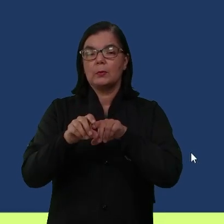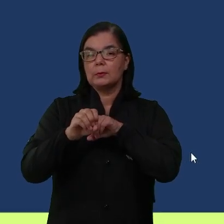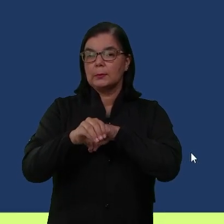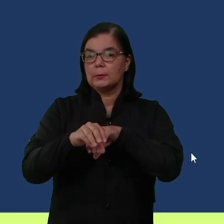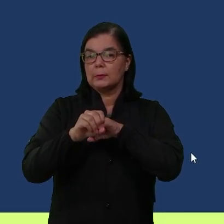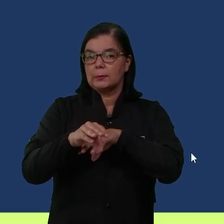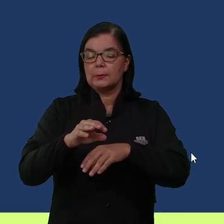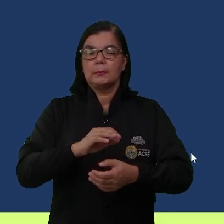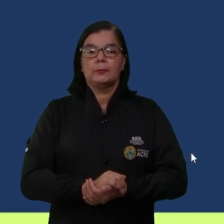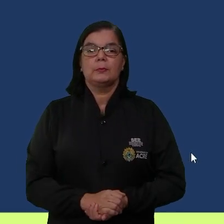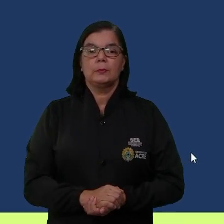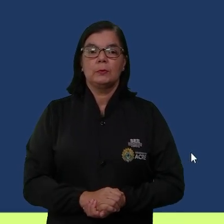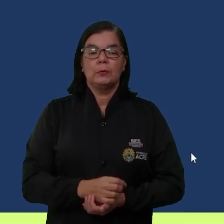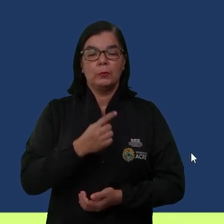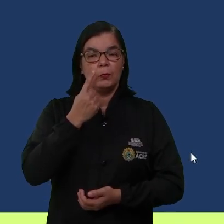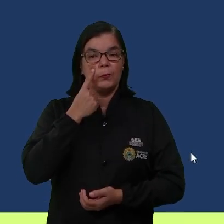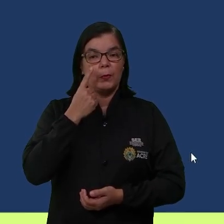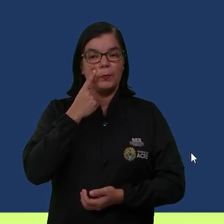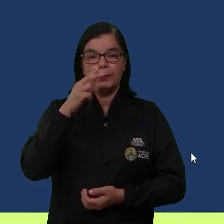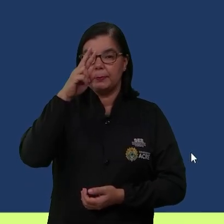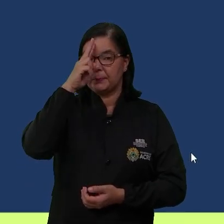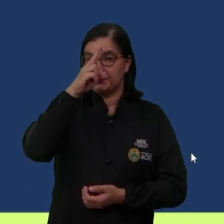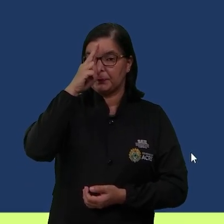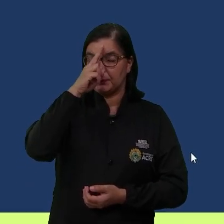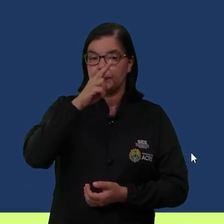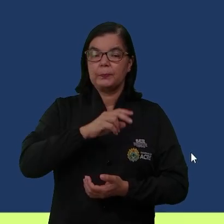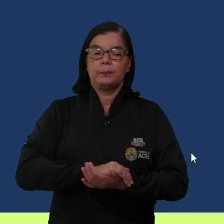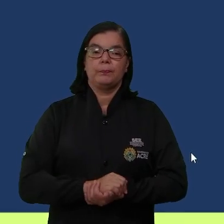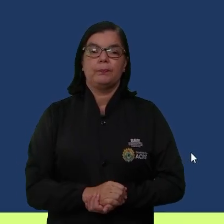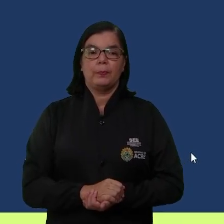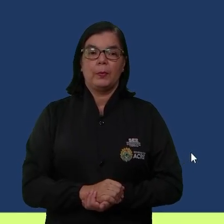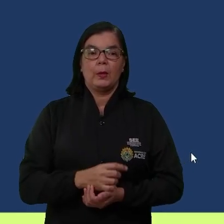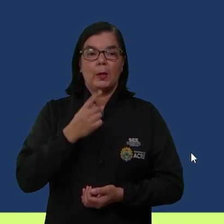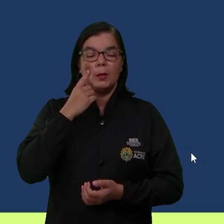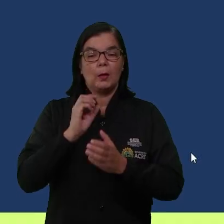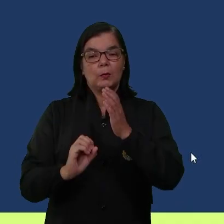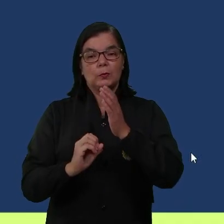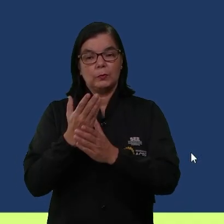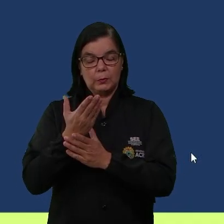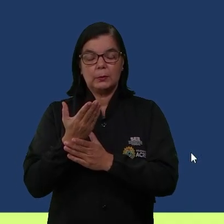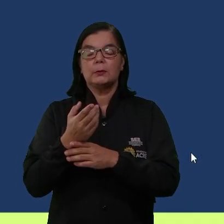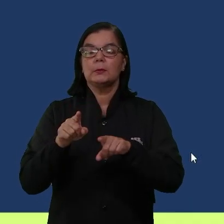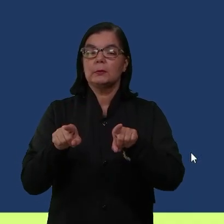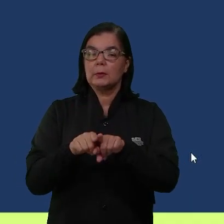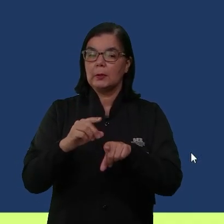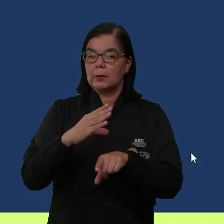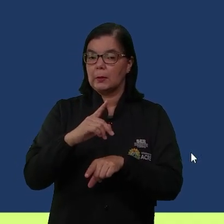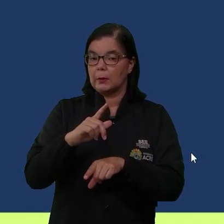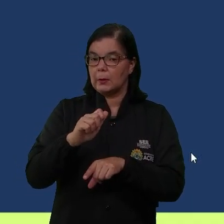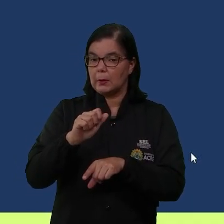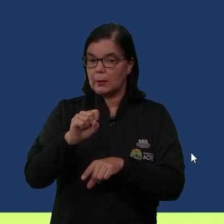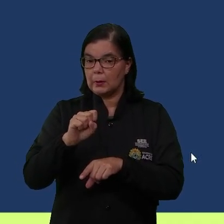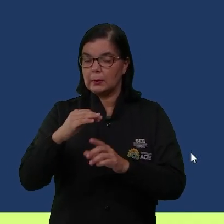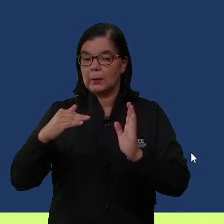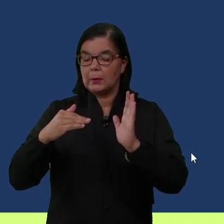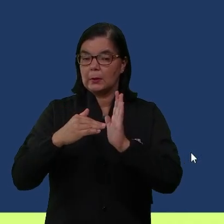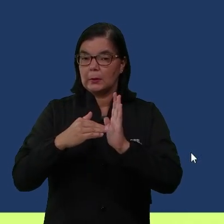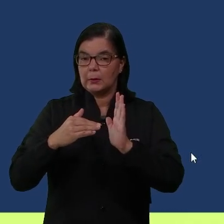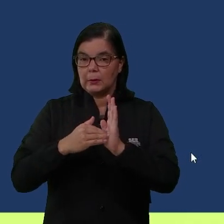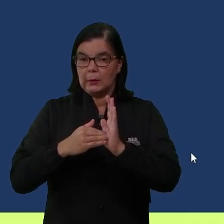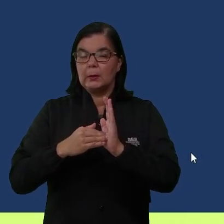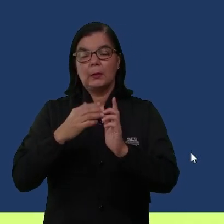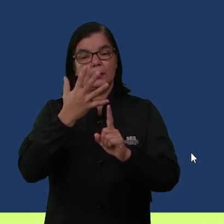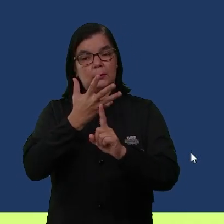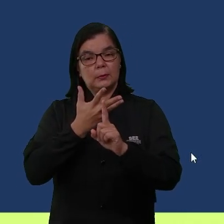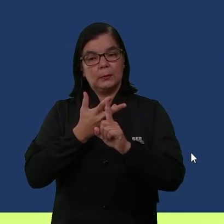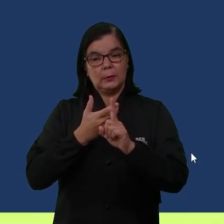ensino. Vamos então para a história da paródia, das origens clássicas até a arte contemporânea, que